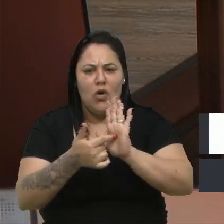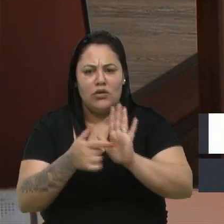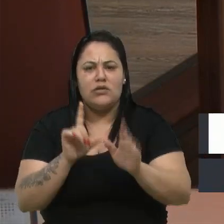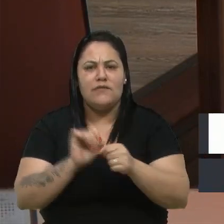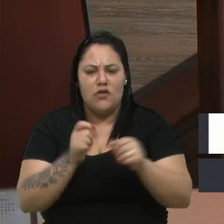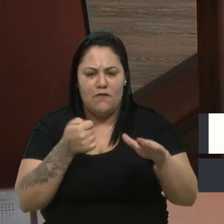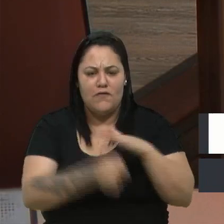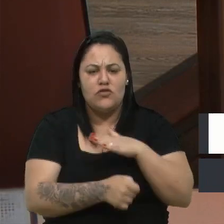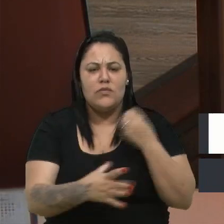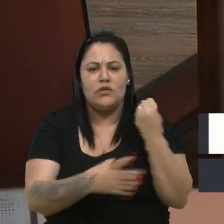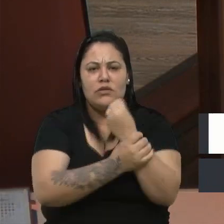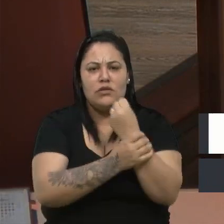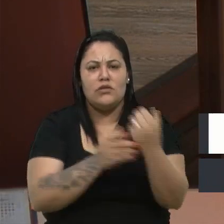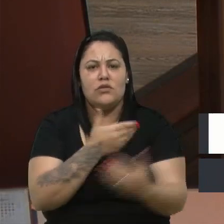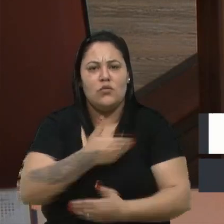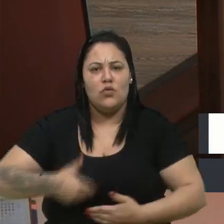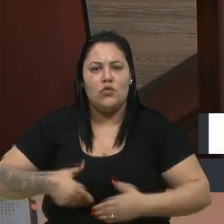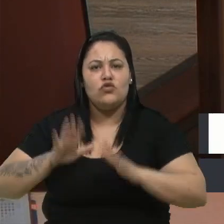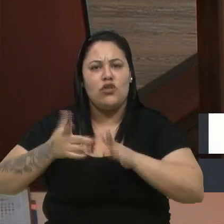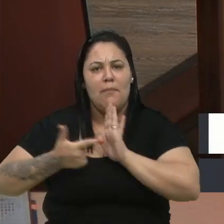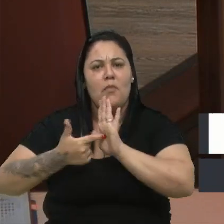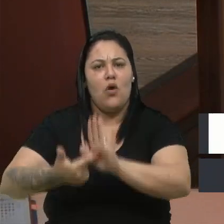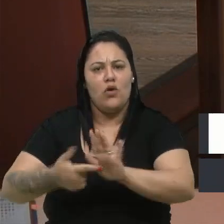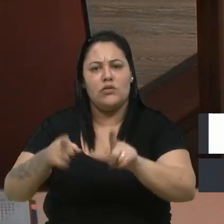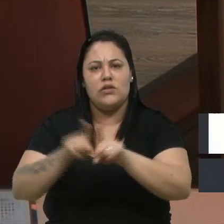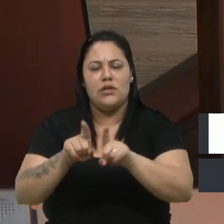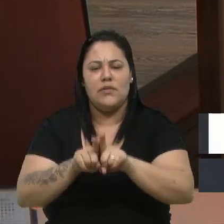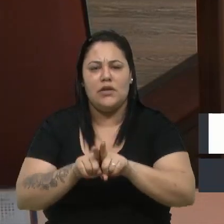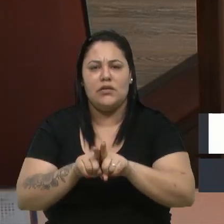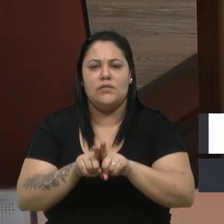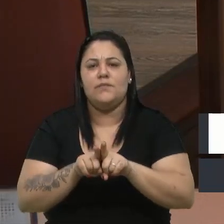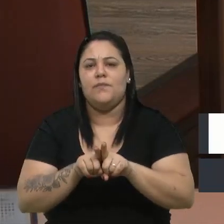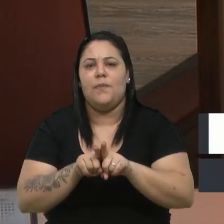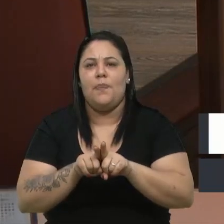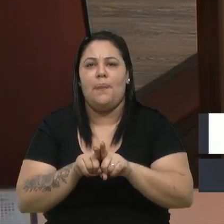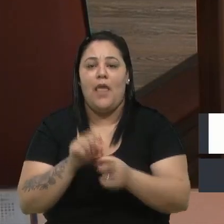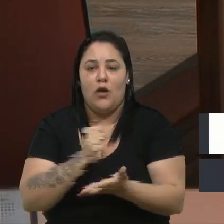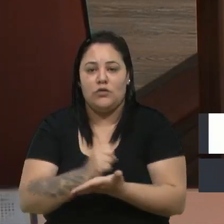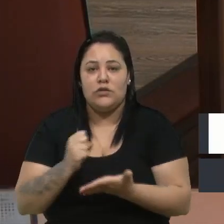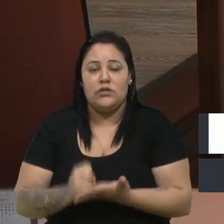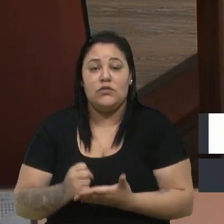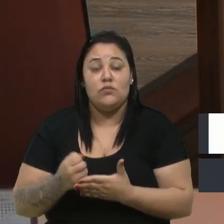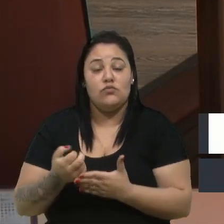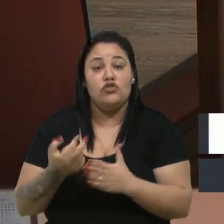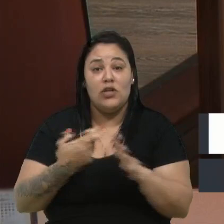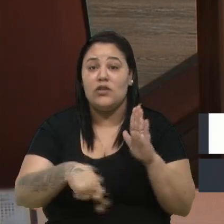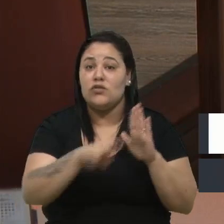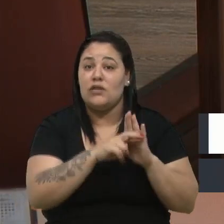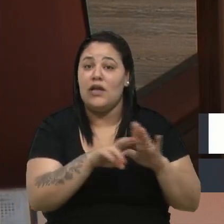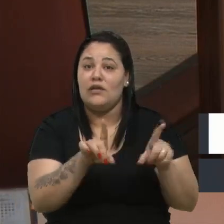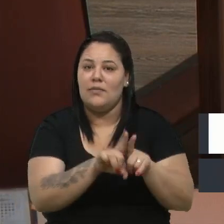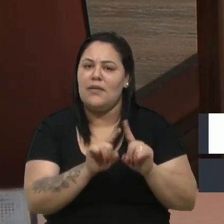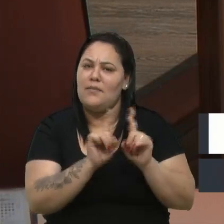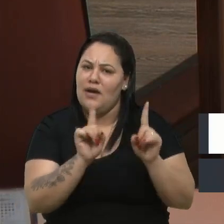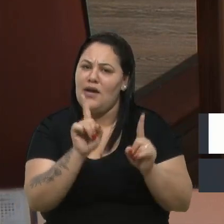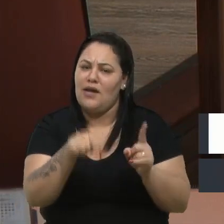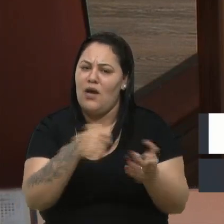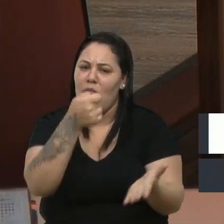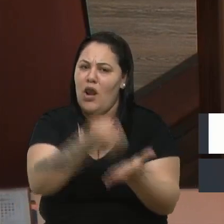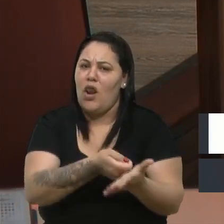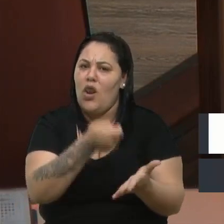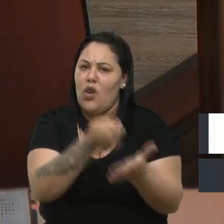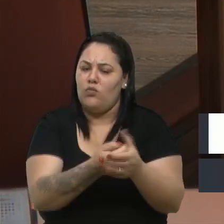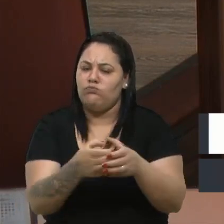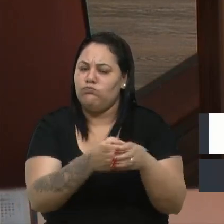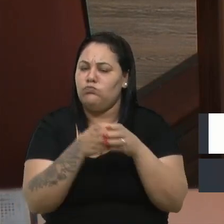segurança pública, o que já tem mostrado, né, efetivamente resultado, mas aqui é uma luta conjunta da comunidade e